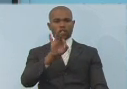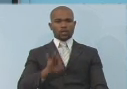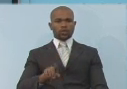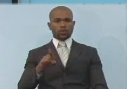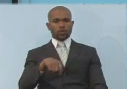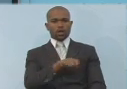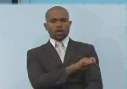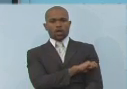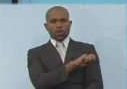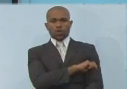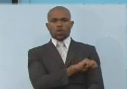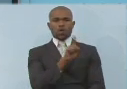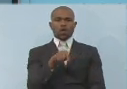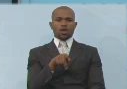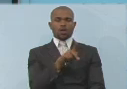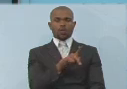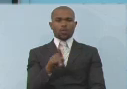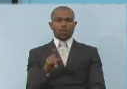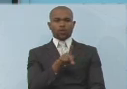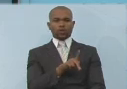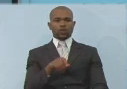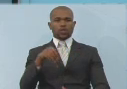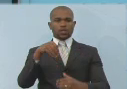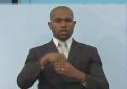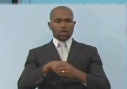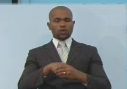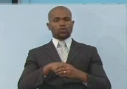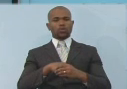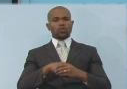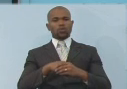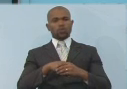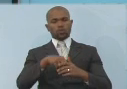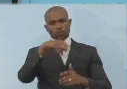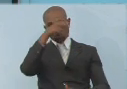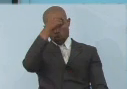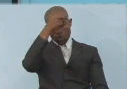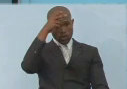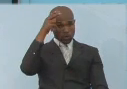professores da rede municipal de ensino.